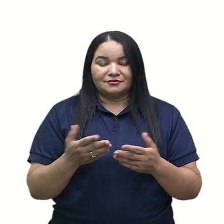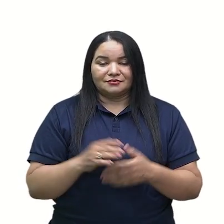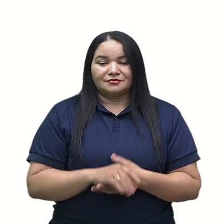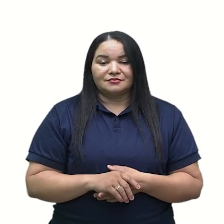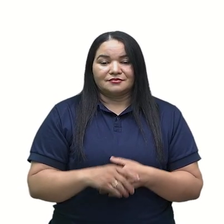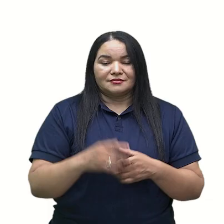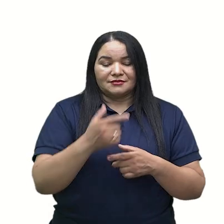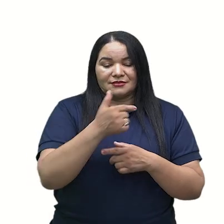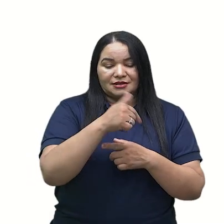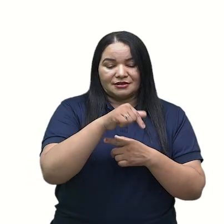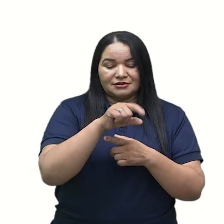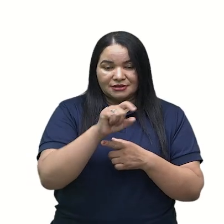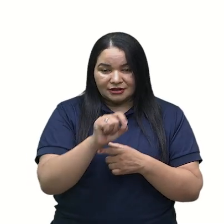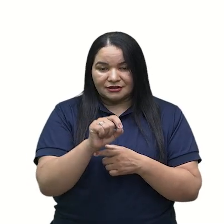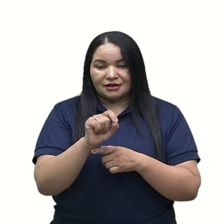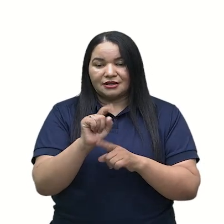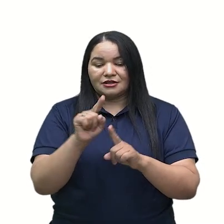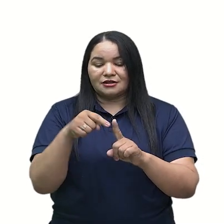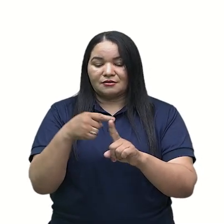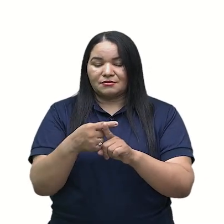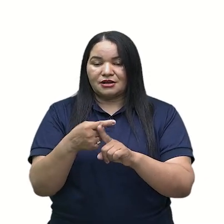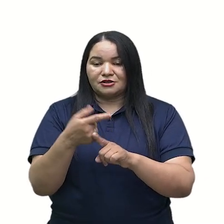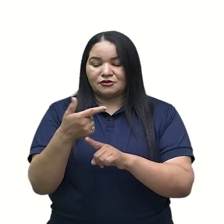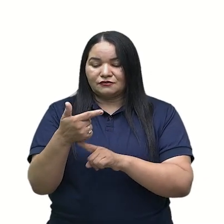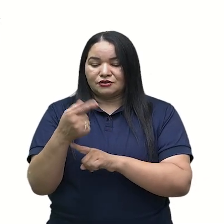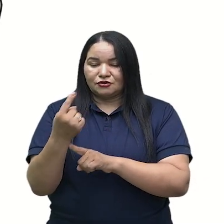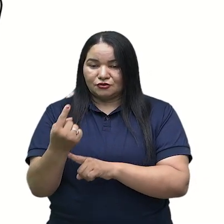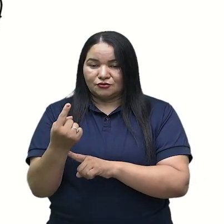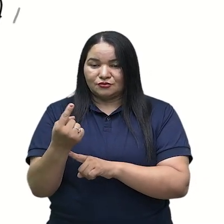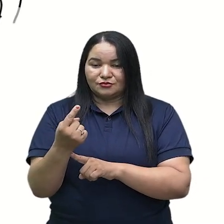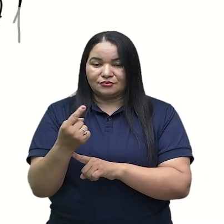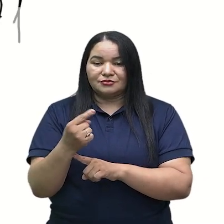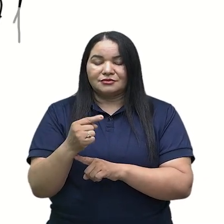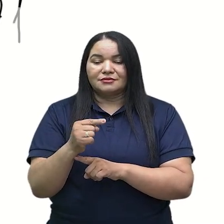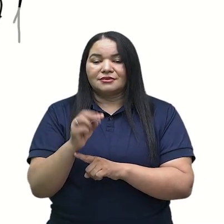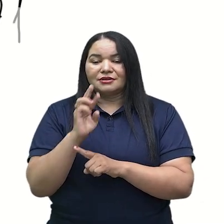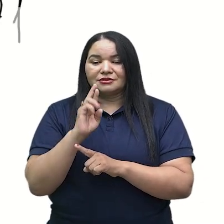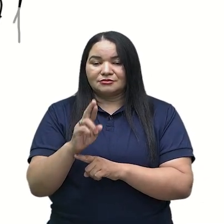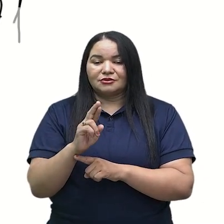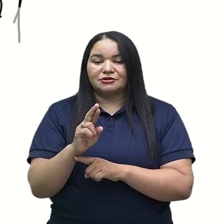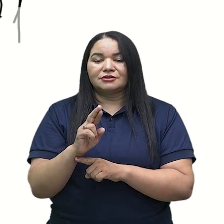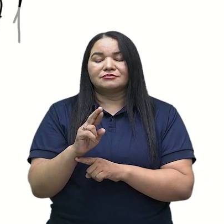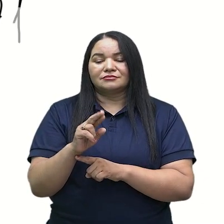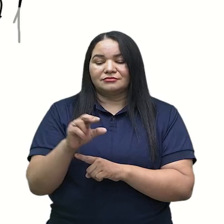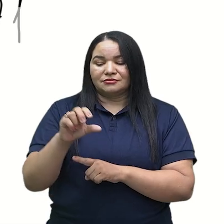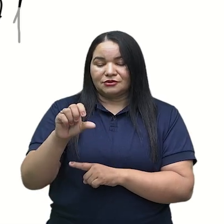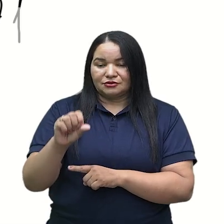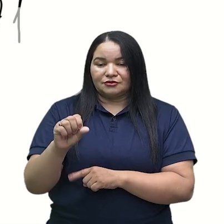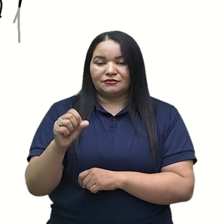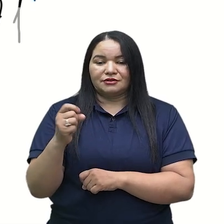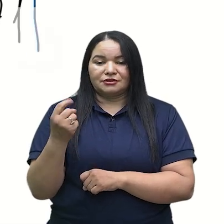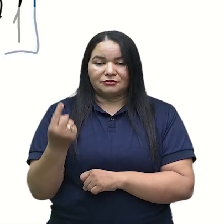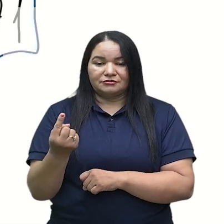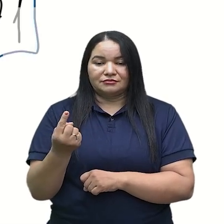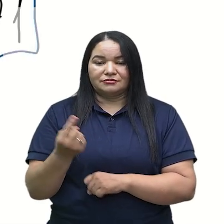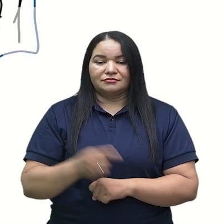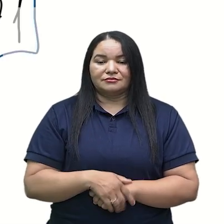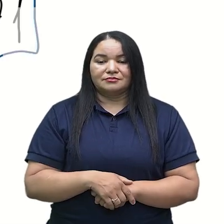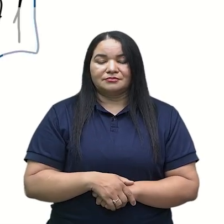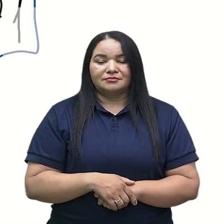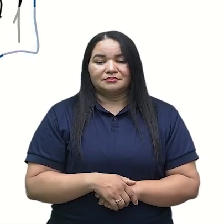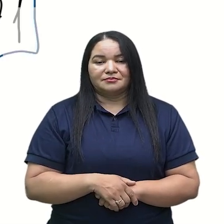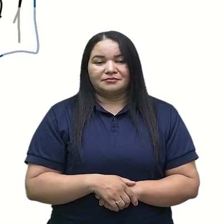pegar 70 mais 21, cujo resultado é igual a 91. Olha lá,